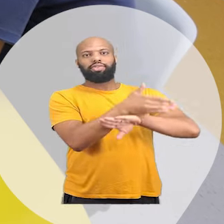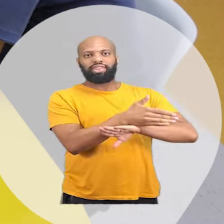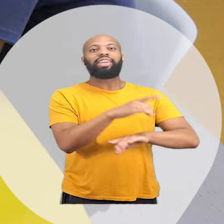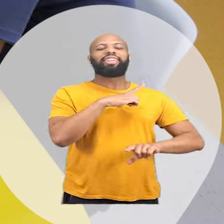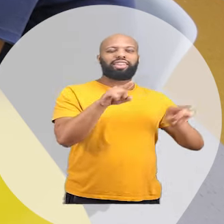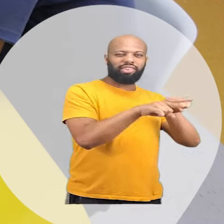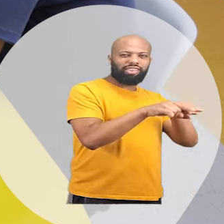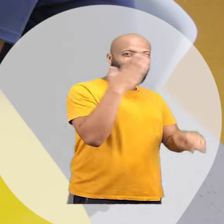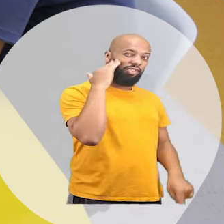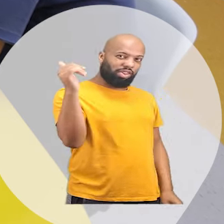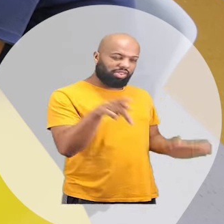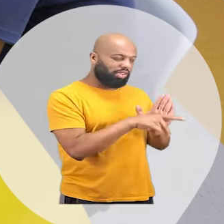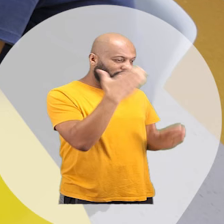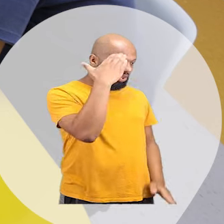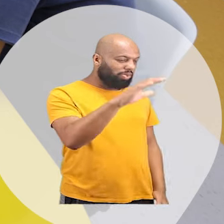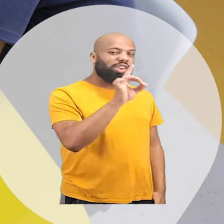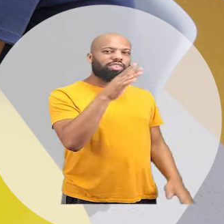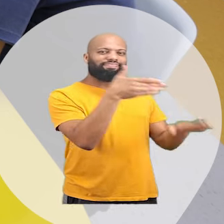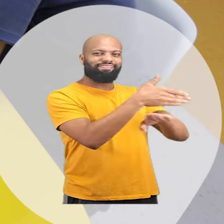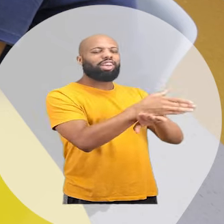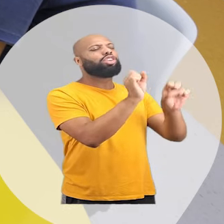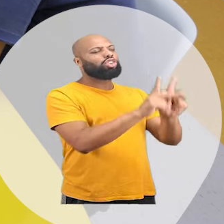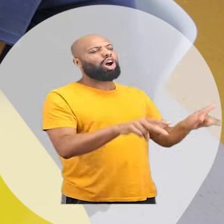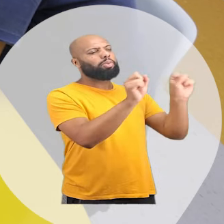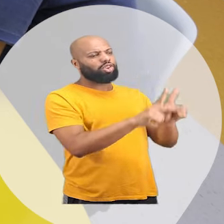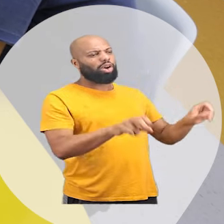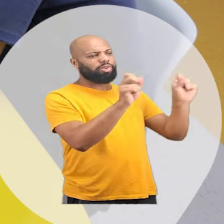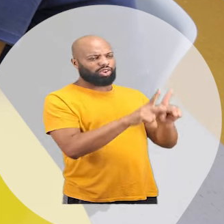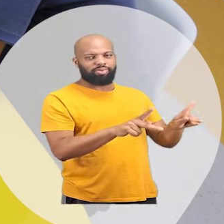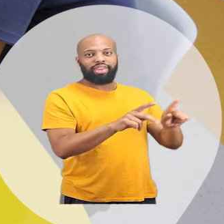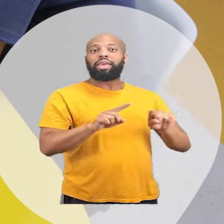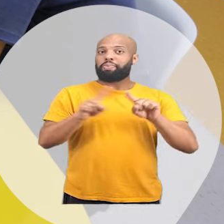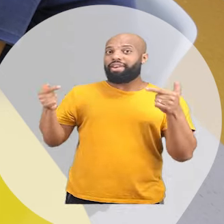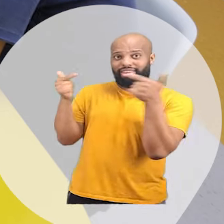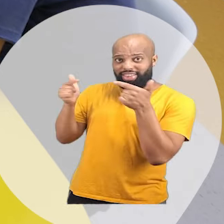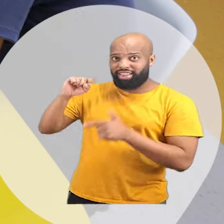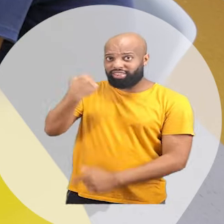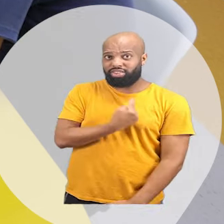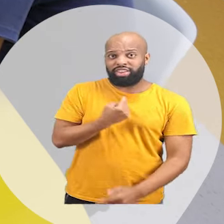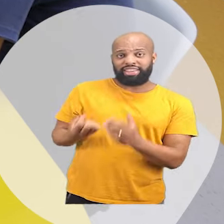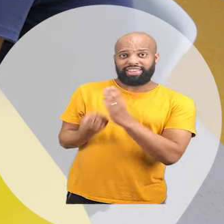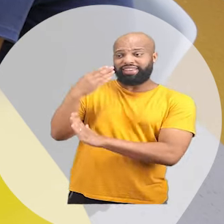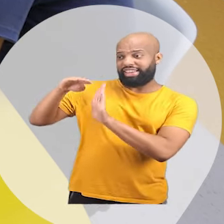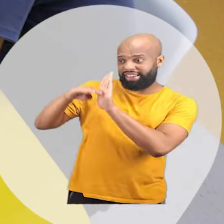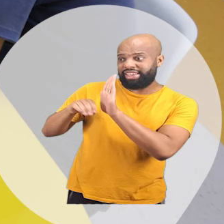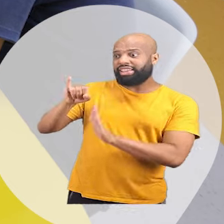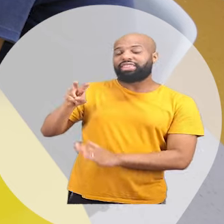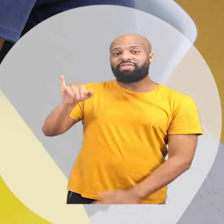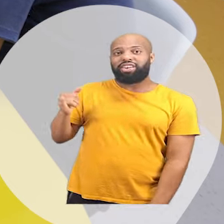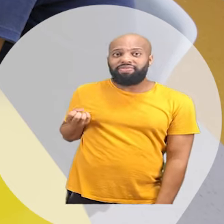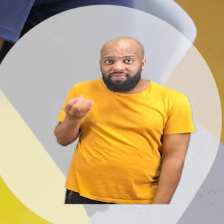a gente é daí que vem a fama do Curitibano que eu queria te lançava fica em shopping Mas é engraçado como a gente consegue elaborar essa lista quando a gente vai